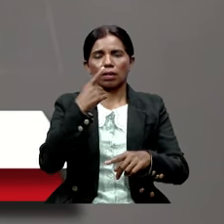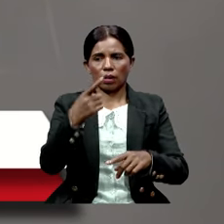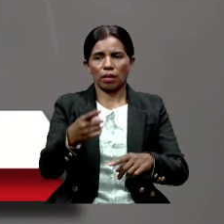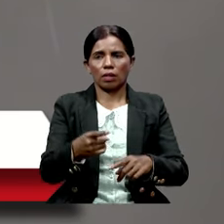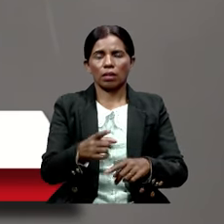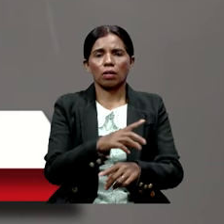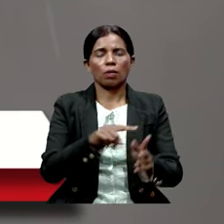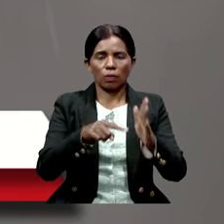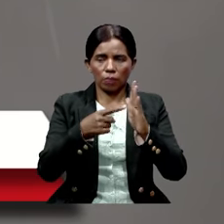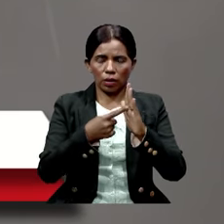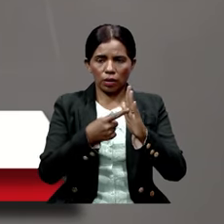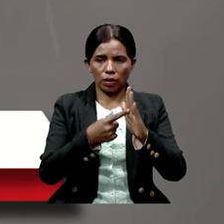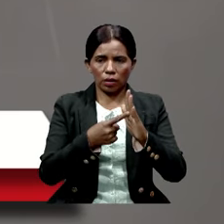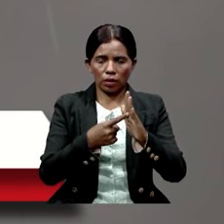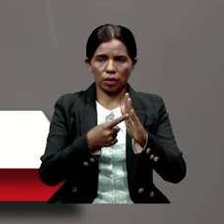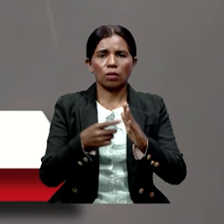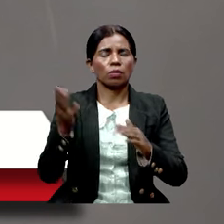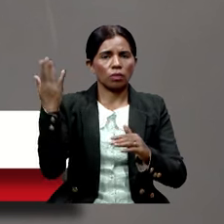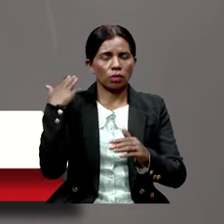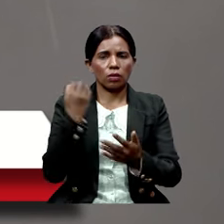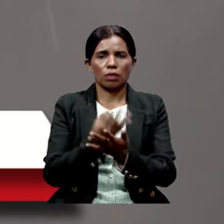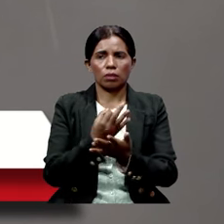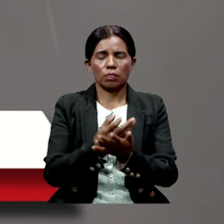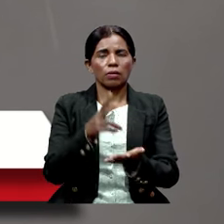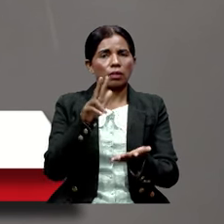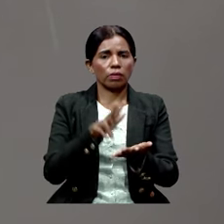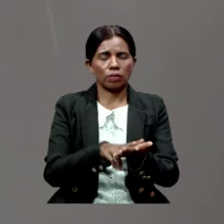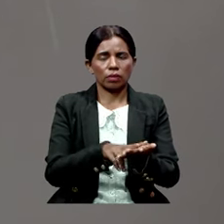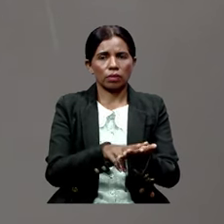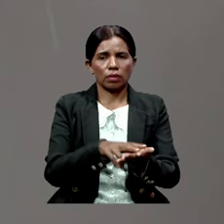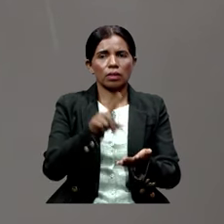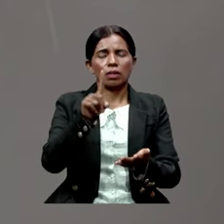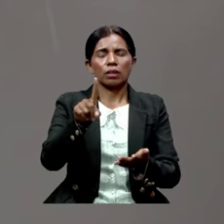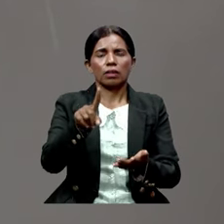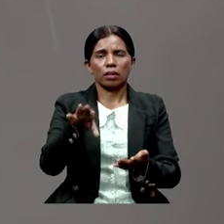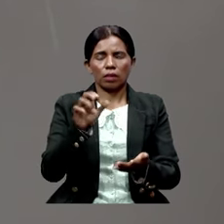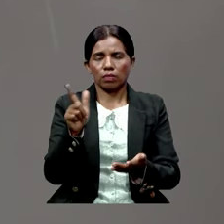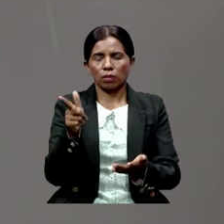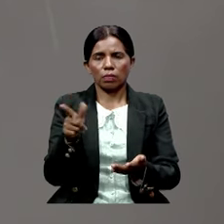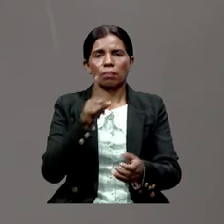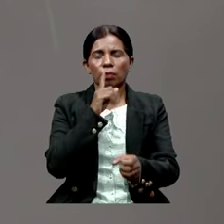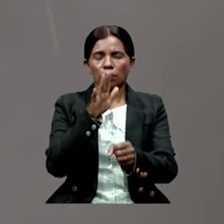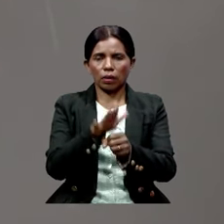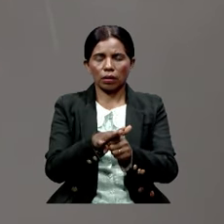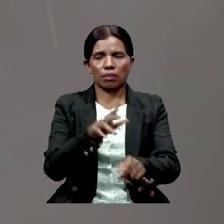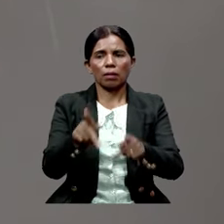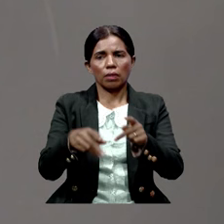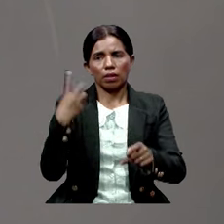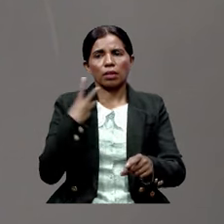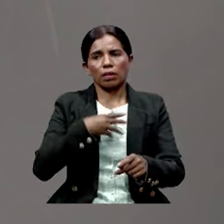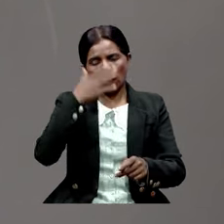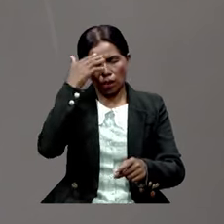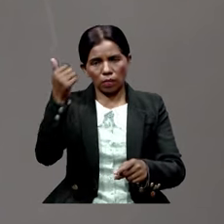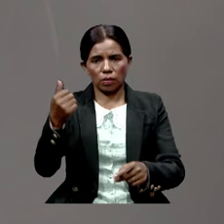foi makahu. Mai be horbera osamento ratificativo no 120 dias ne be comprometido ba povo ne ita halua tiona ga. Tamane